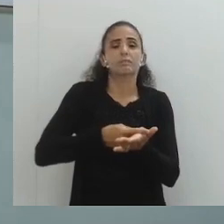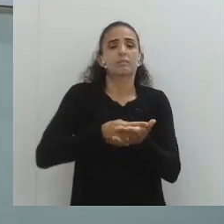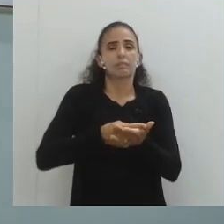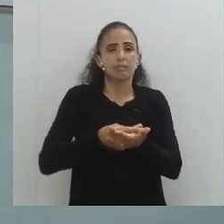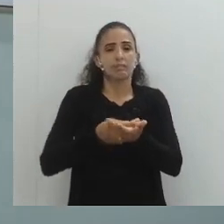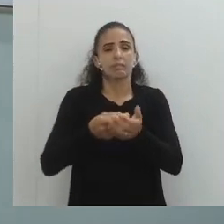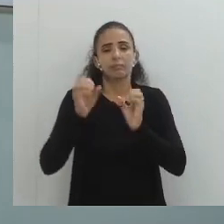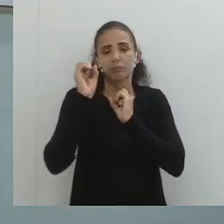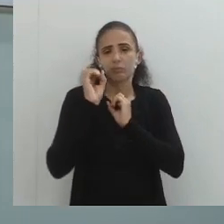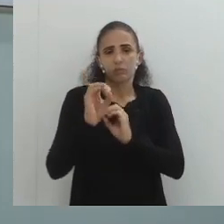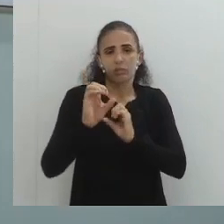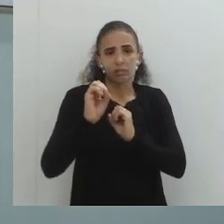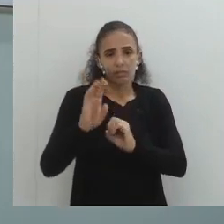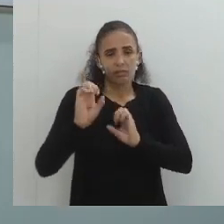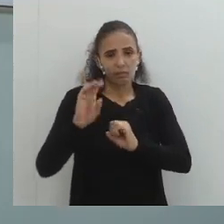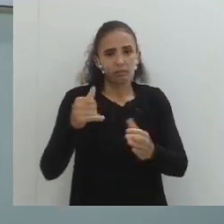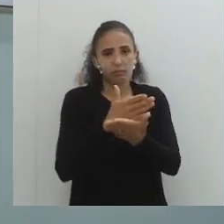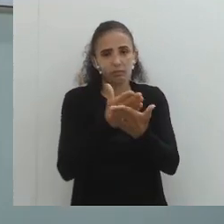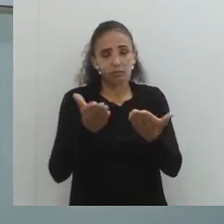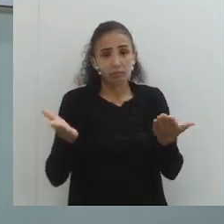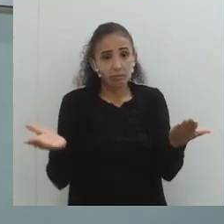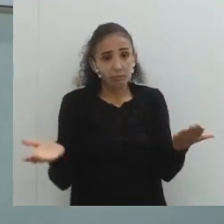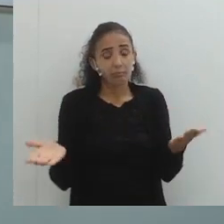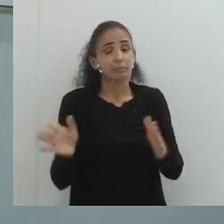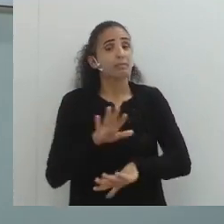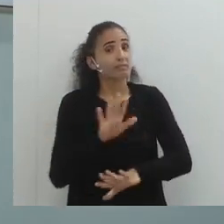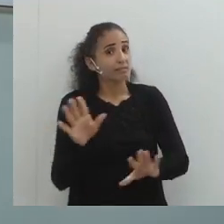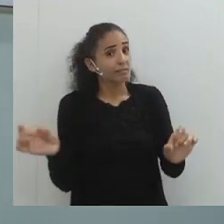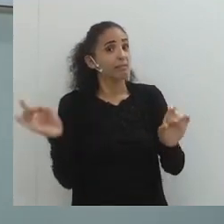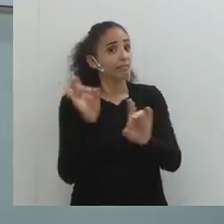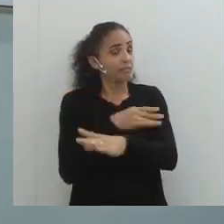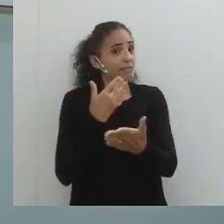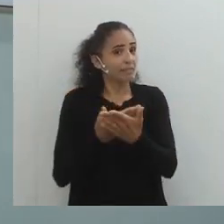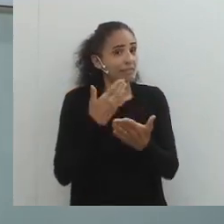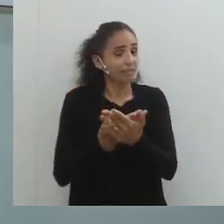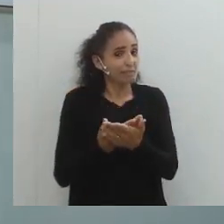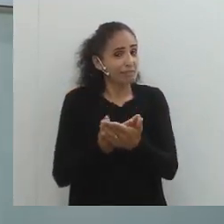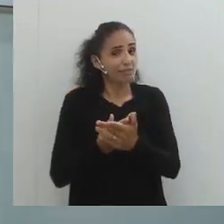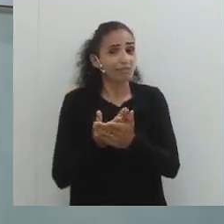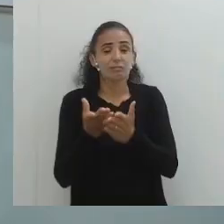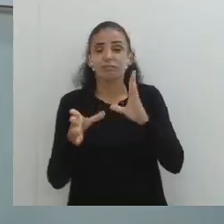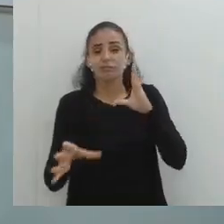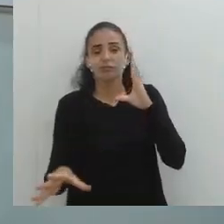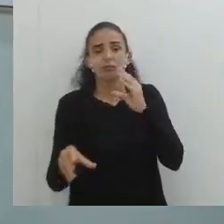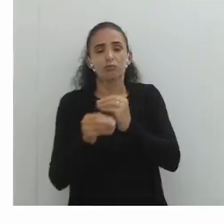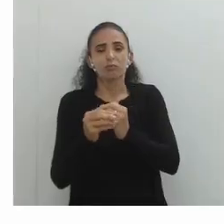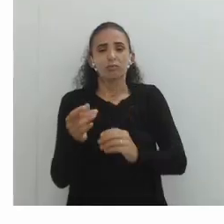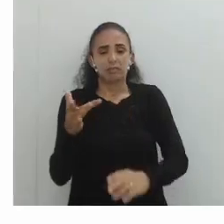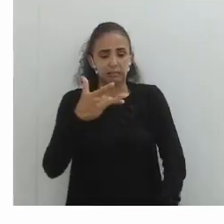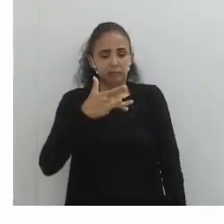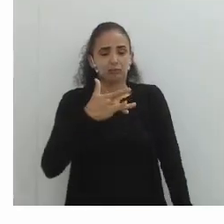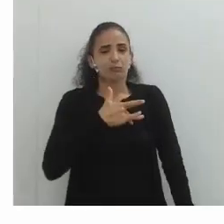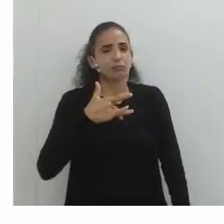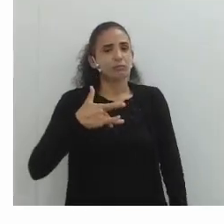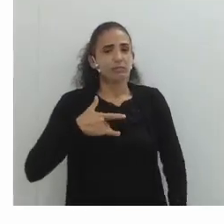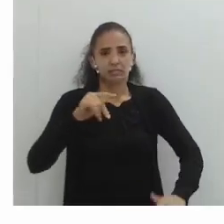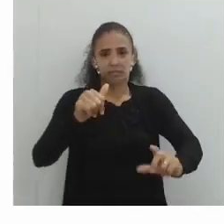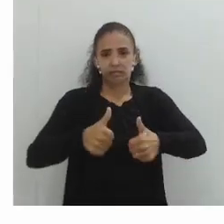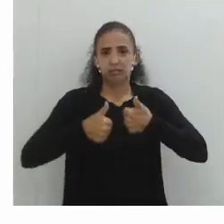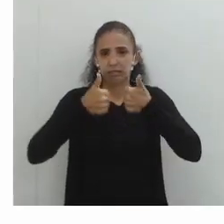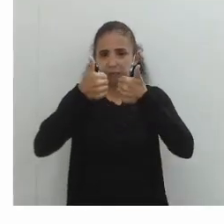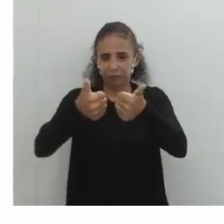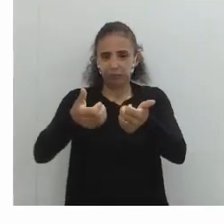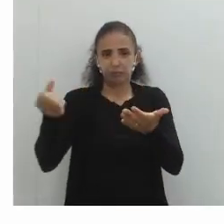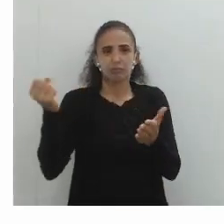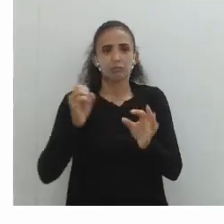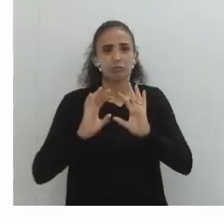educativo, tá certo? Para a gente encerrar a aula de hoje, a gente vai falar sobre os benefícios dos jogos. E aí eu estou falando